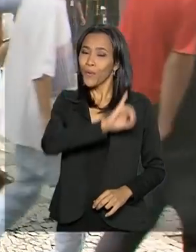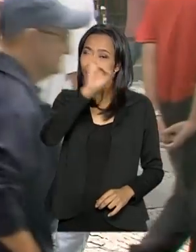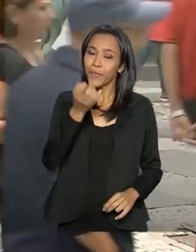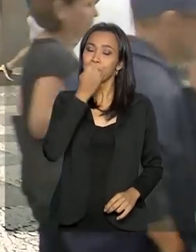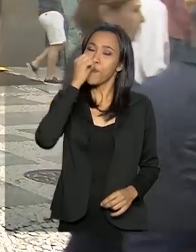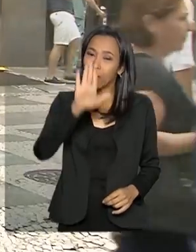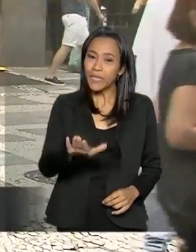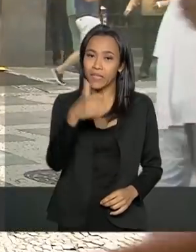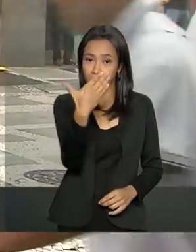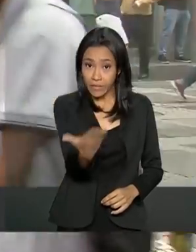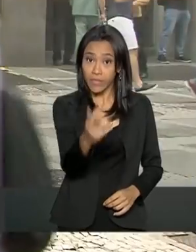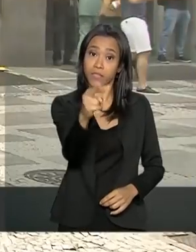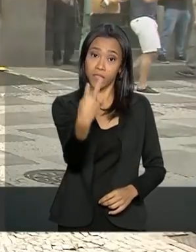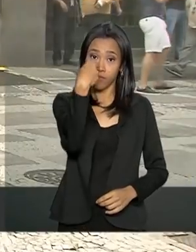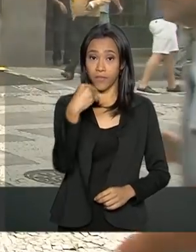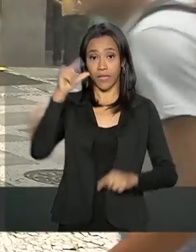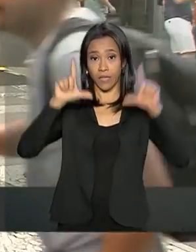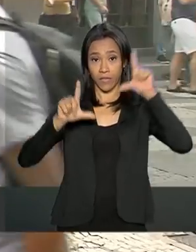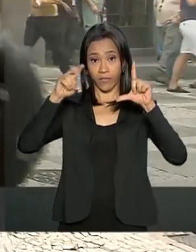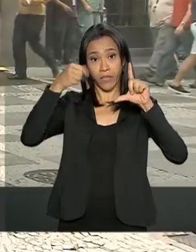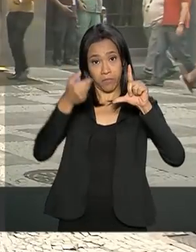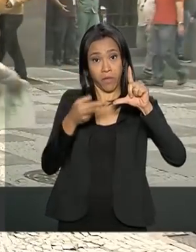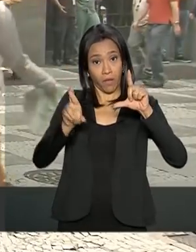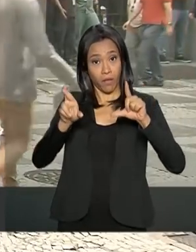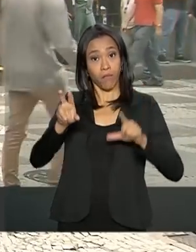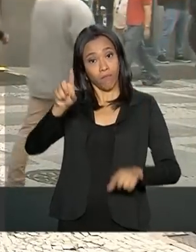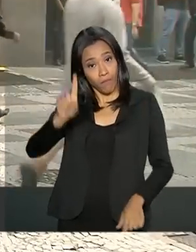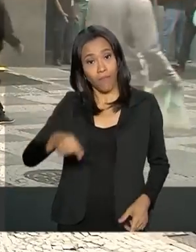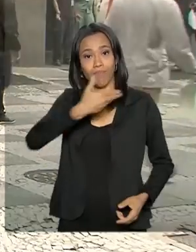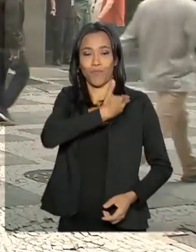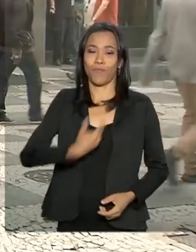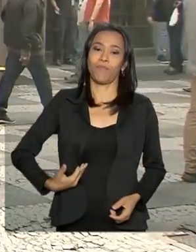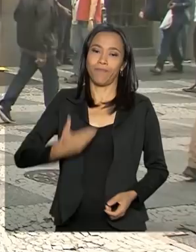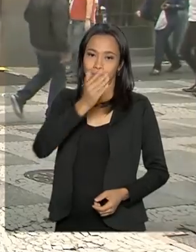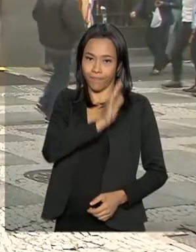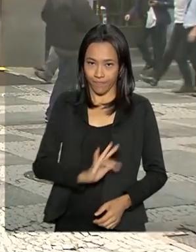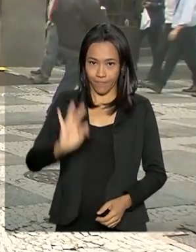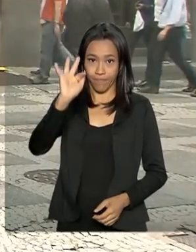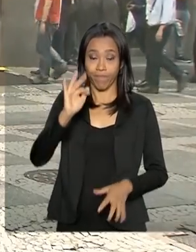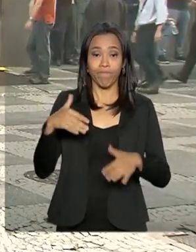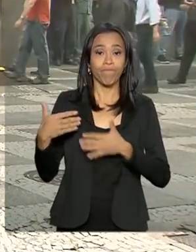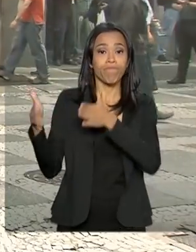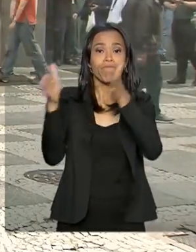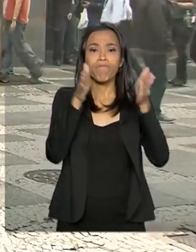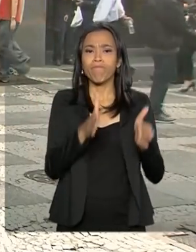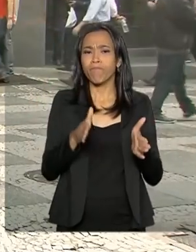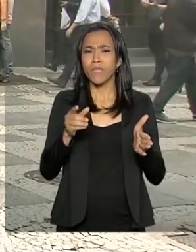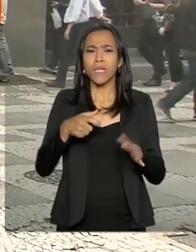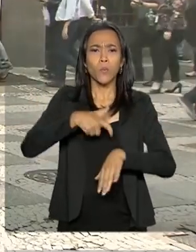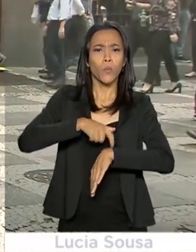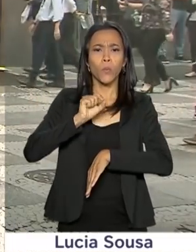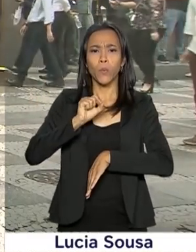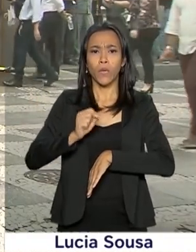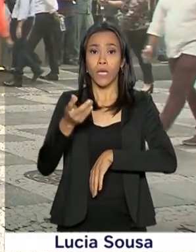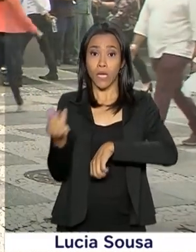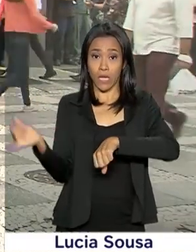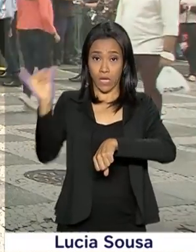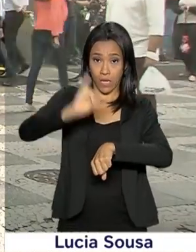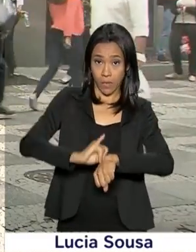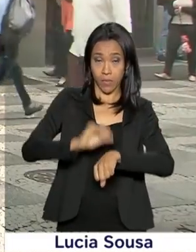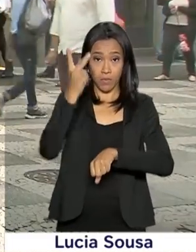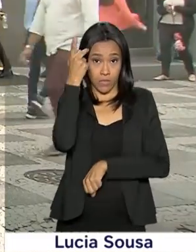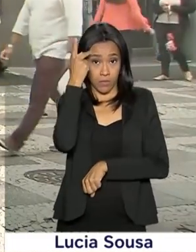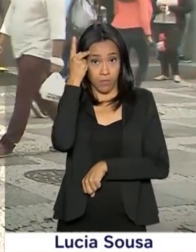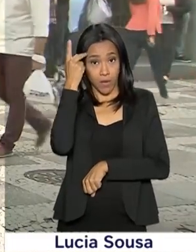Olá, boa tarde a você que acompanha a programação da NBR, a TV do Governo Federal. Falamos neste momento do centro da cidade de São